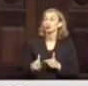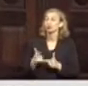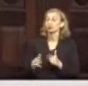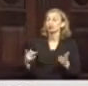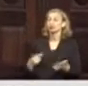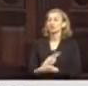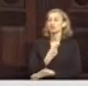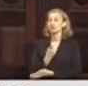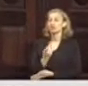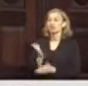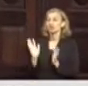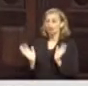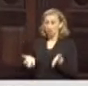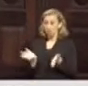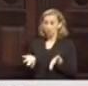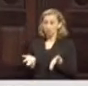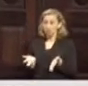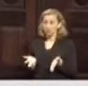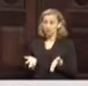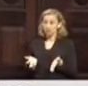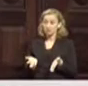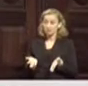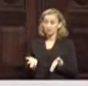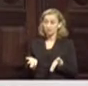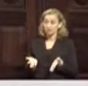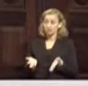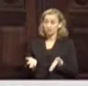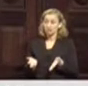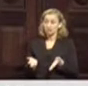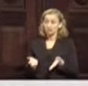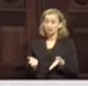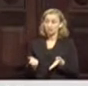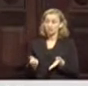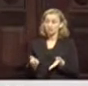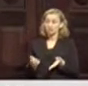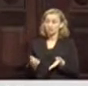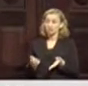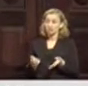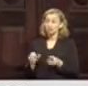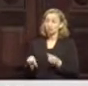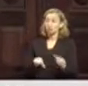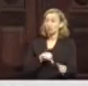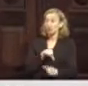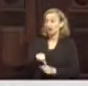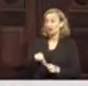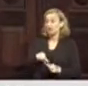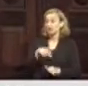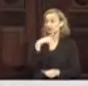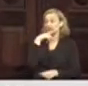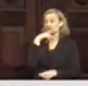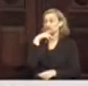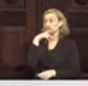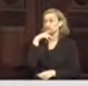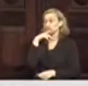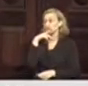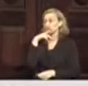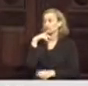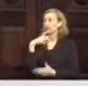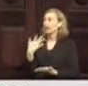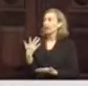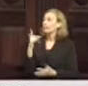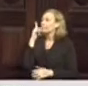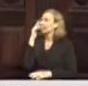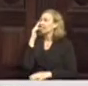E quer vir para, quer ir para outros partidos, como isso pudesse apagar